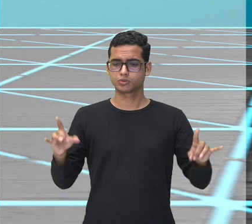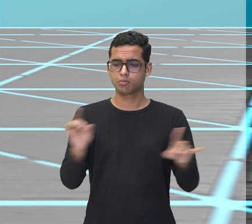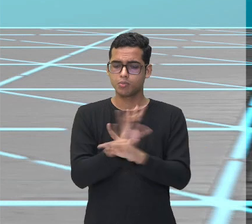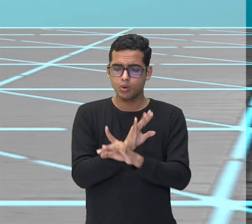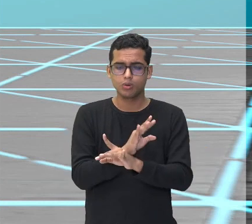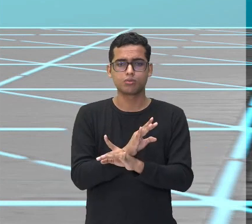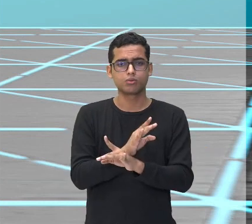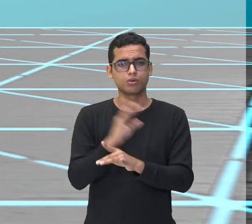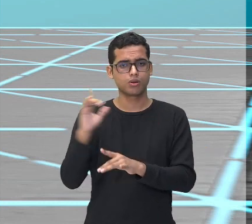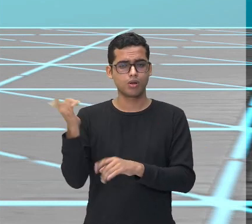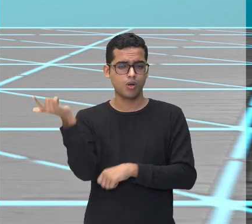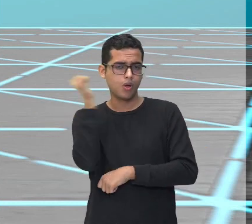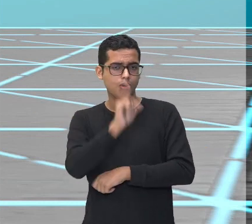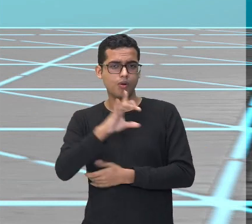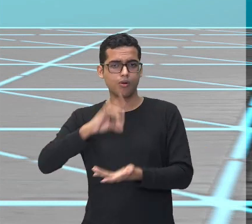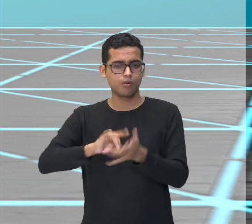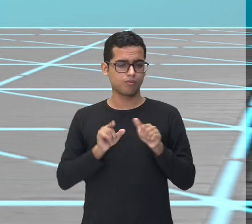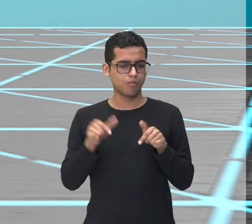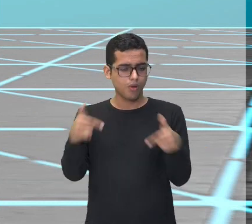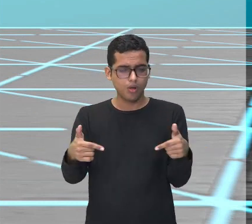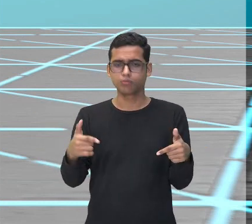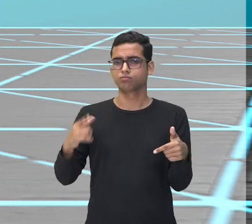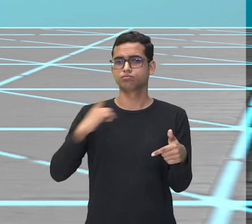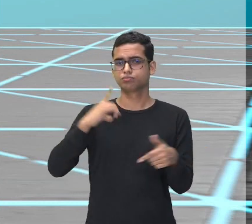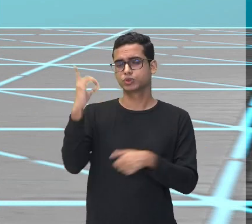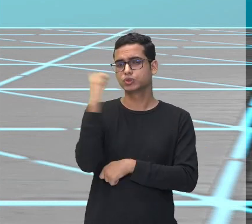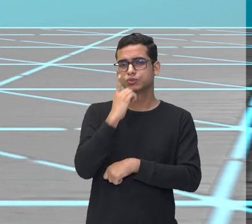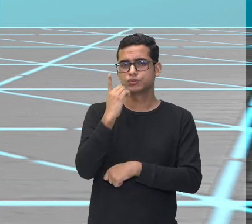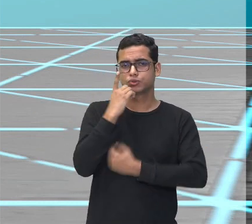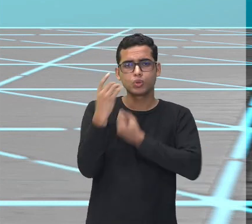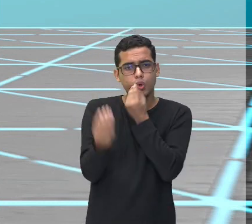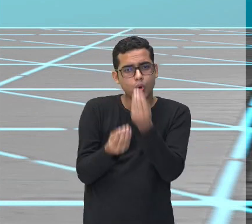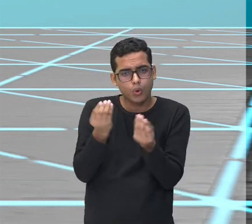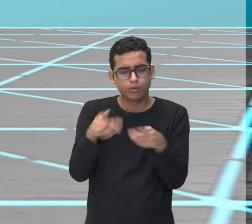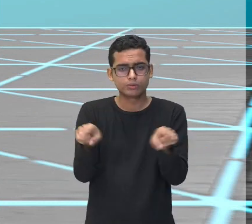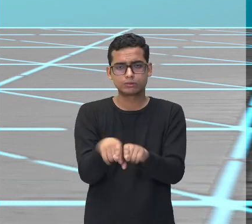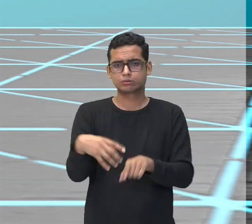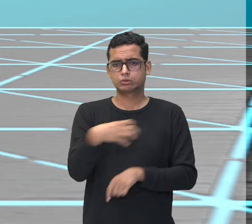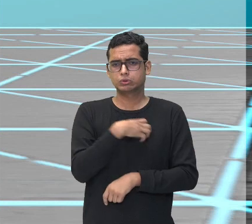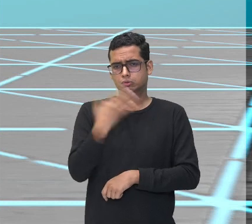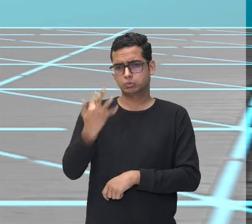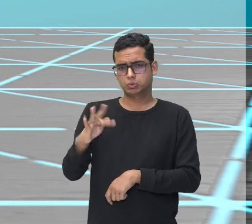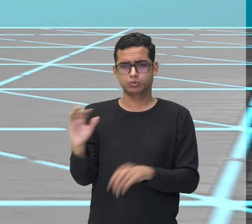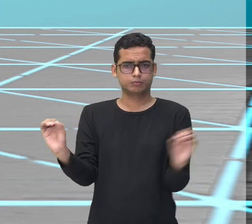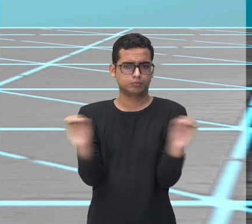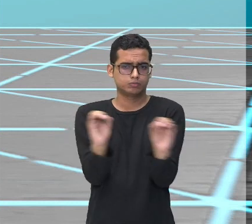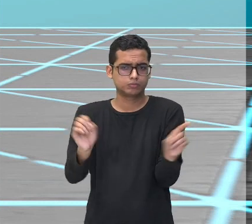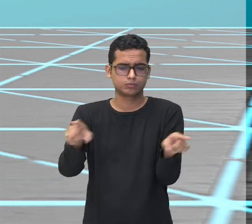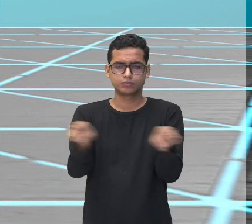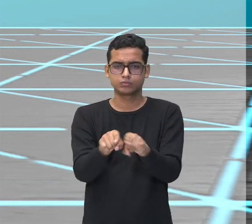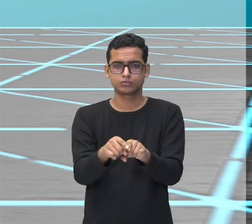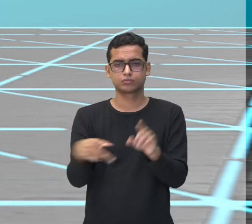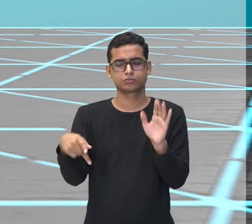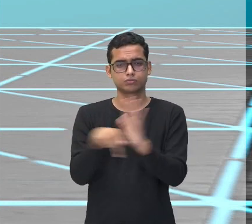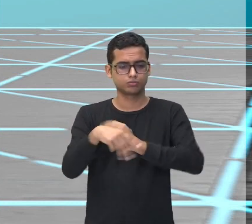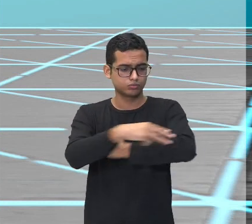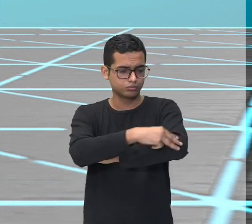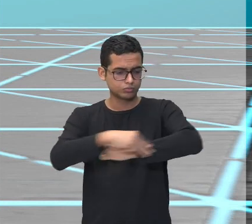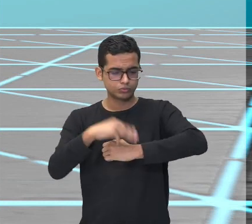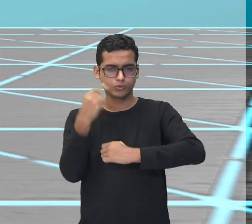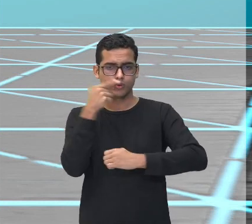gente consiga executar as nossas tarefas diárias de uma maneira sem sentir dor, né? Preparando o nosso músculo para aquela